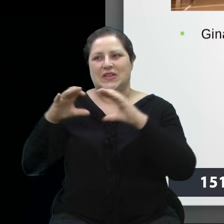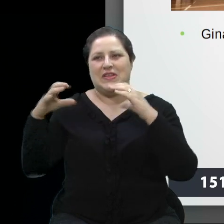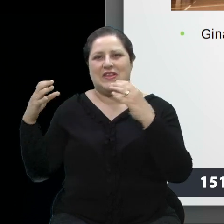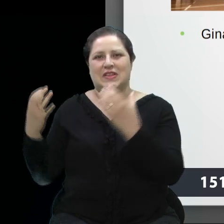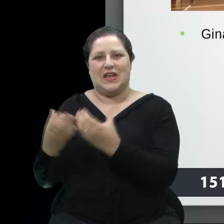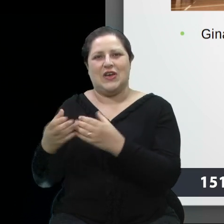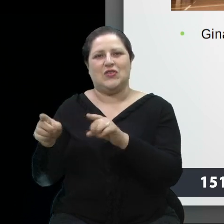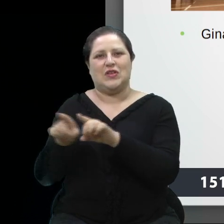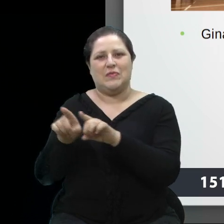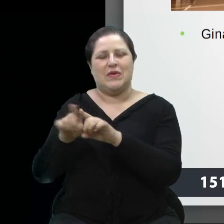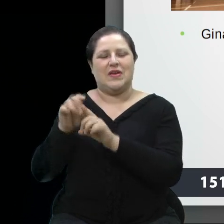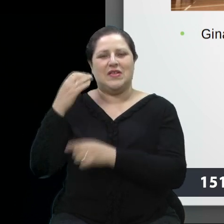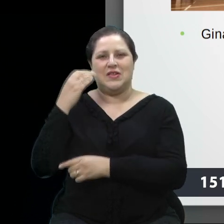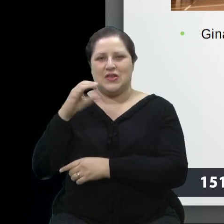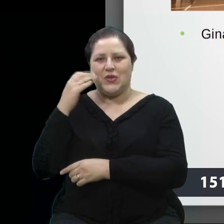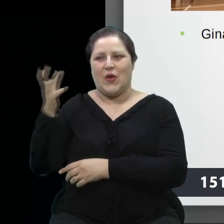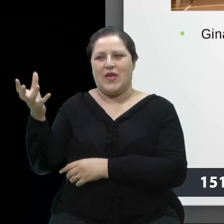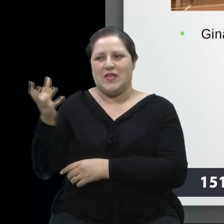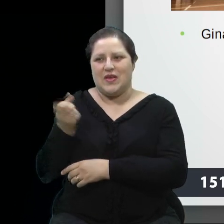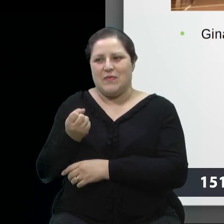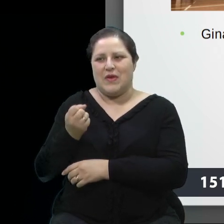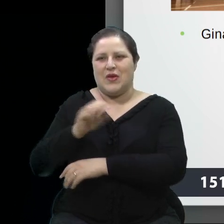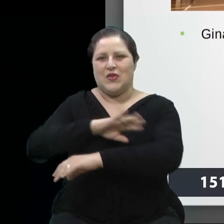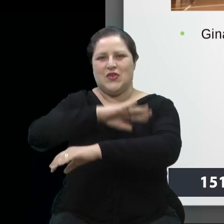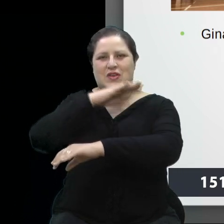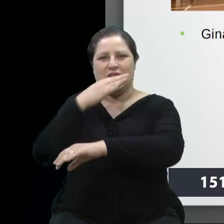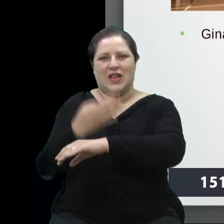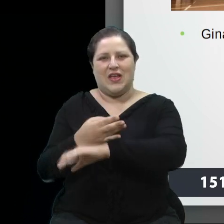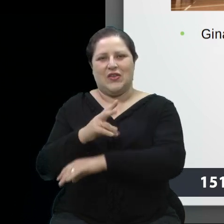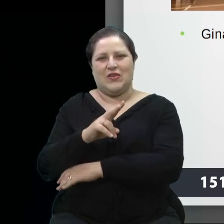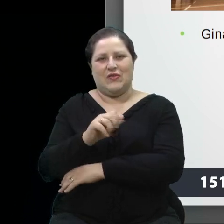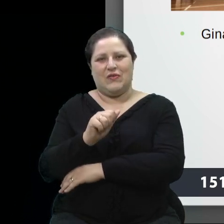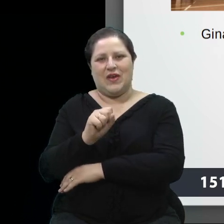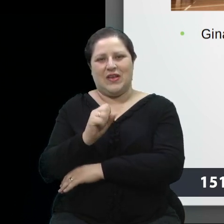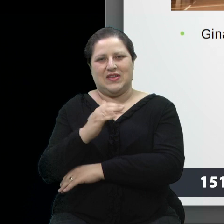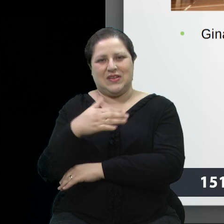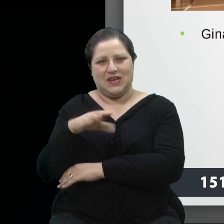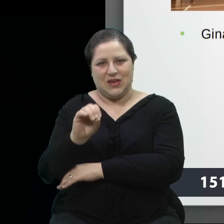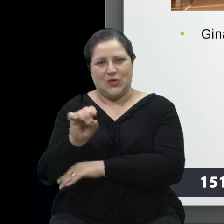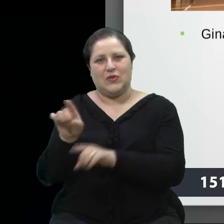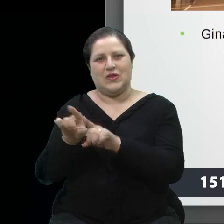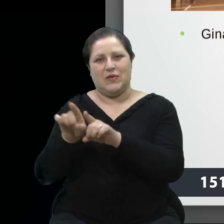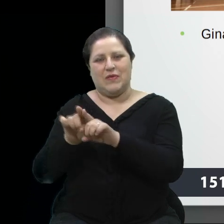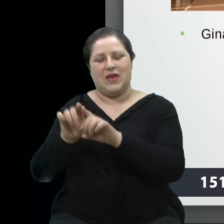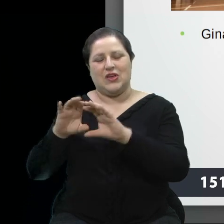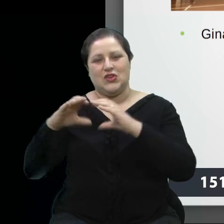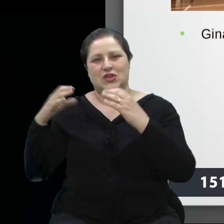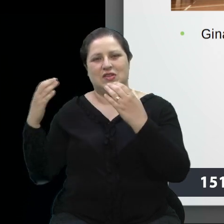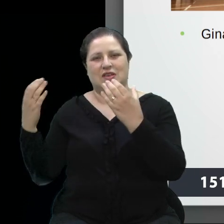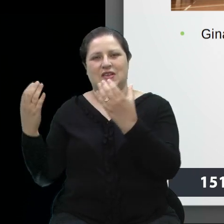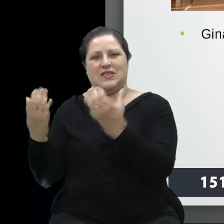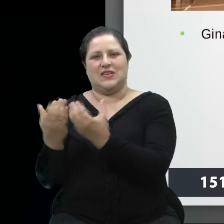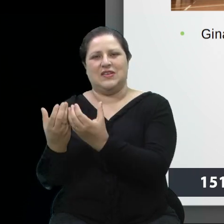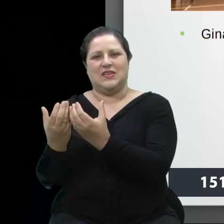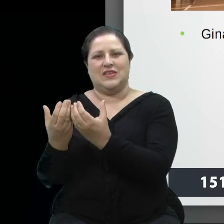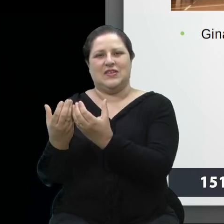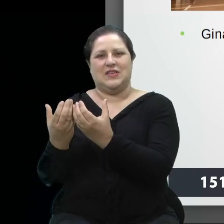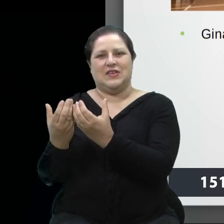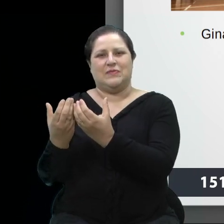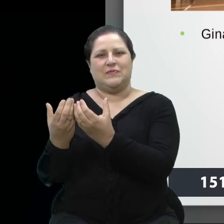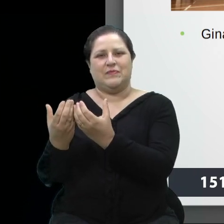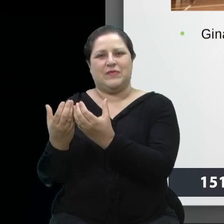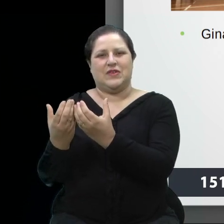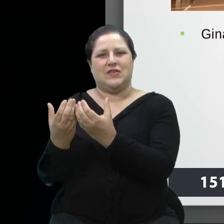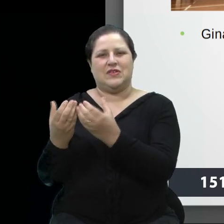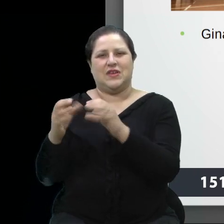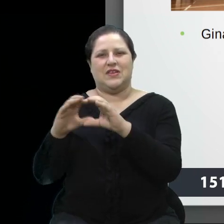recebeu eles no ginásio do Vascão, o ginásio do SESI, eu acompanhado do meu filho, que convida os amigos para irem aos jogos do basquete, que também